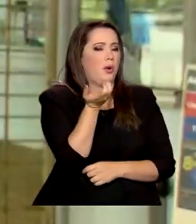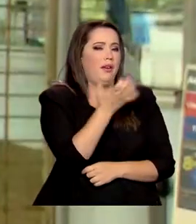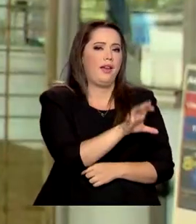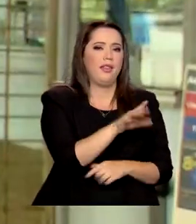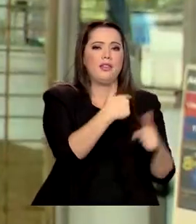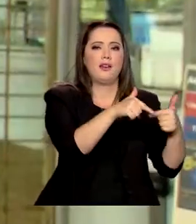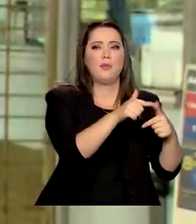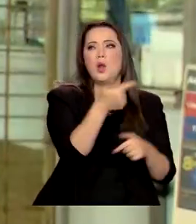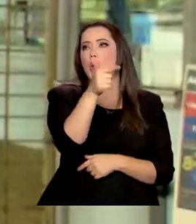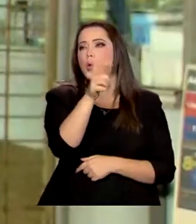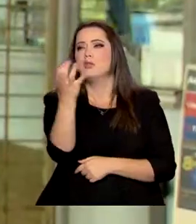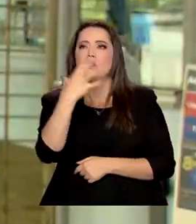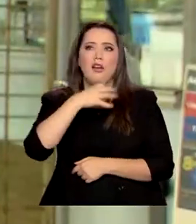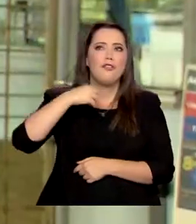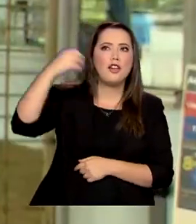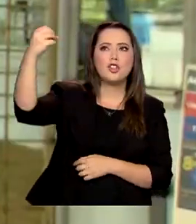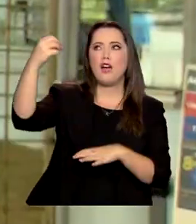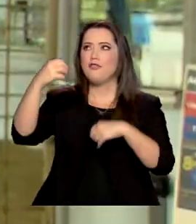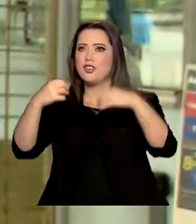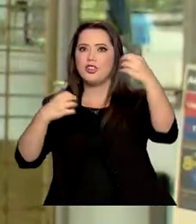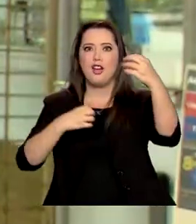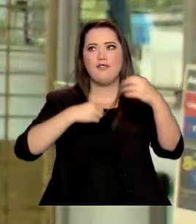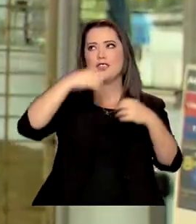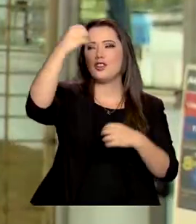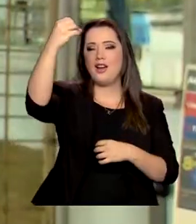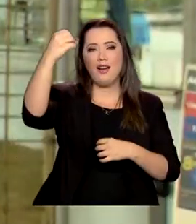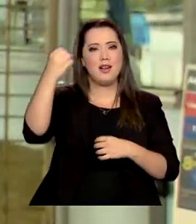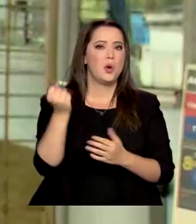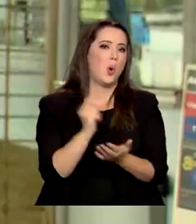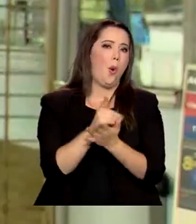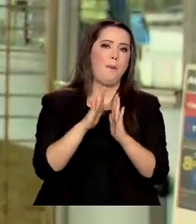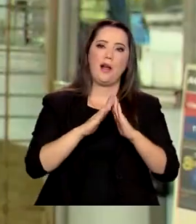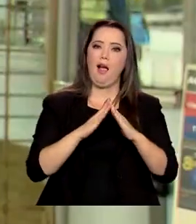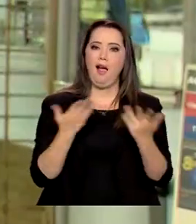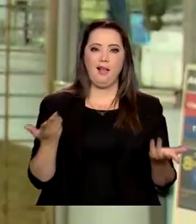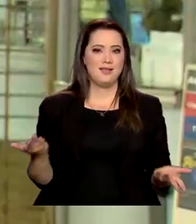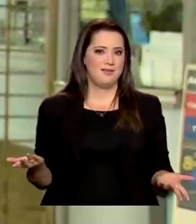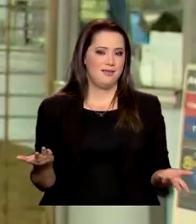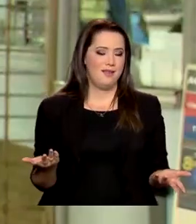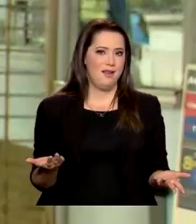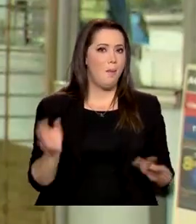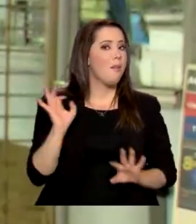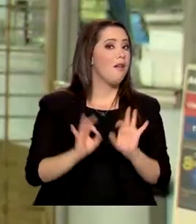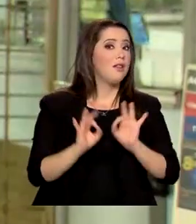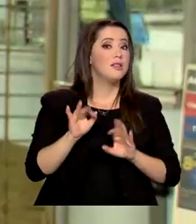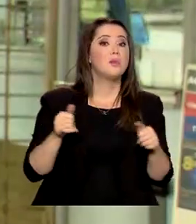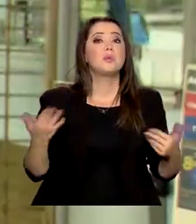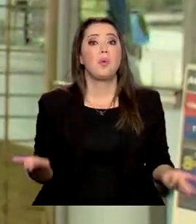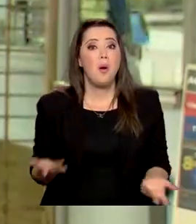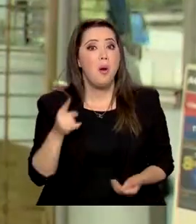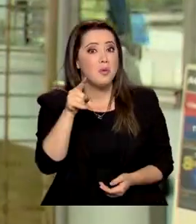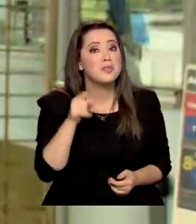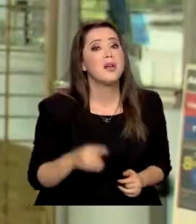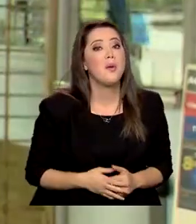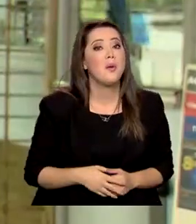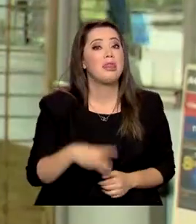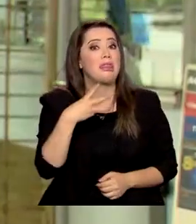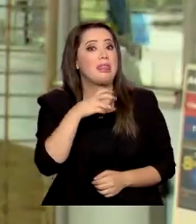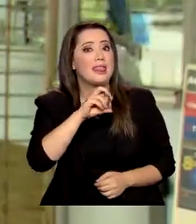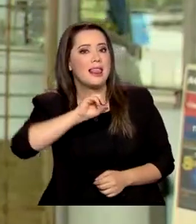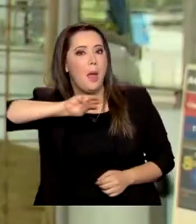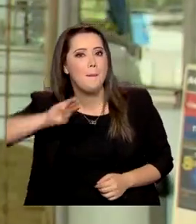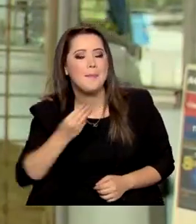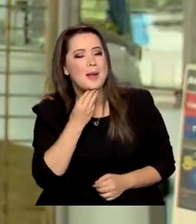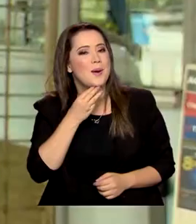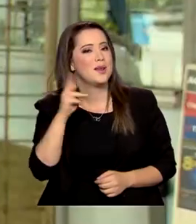viver viajando, comprar uma casa, olha, são muitos projetos. E aí, você já pensou acordar amanhã com 350 milhões de reais